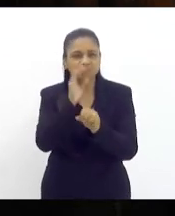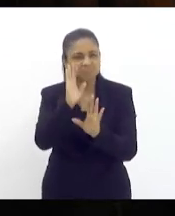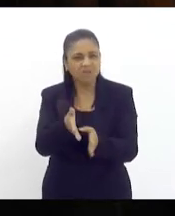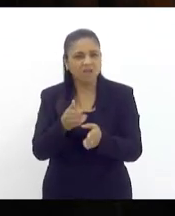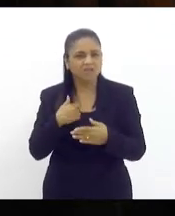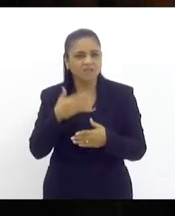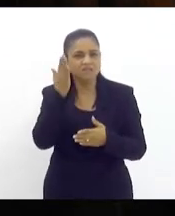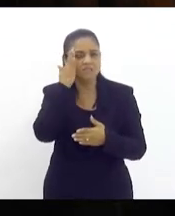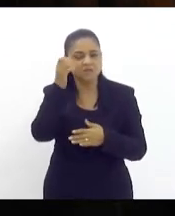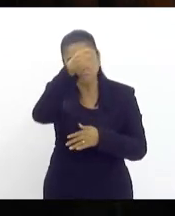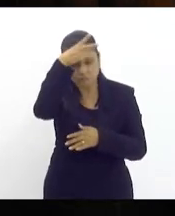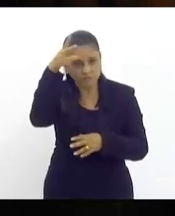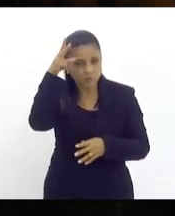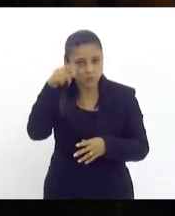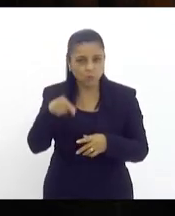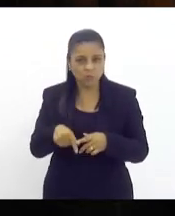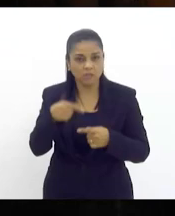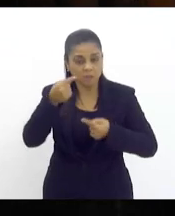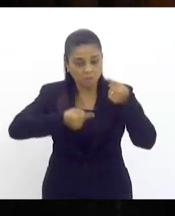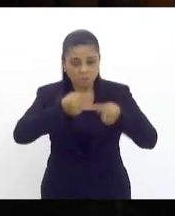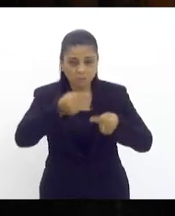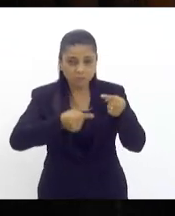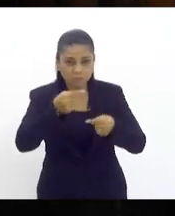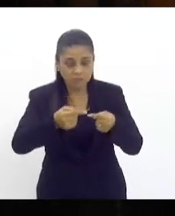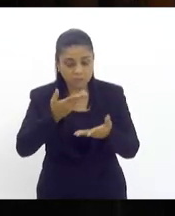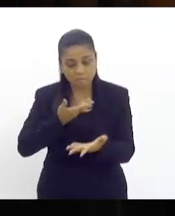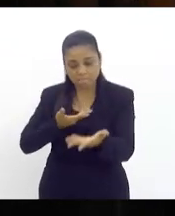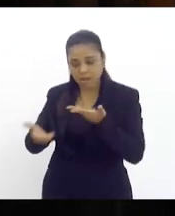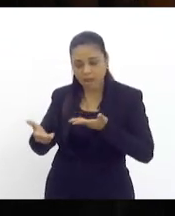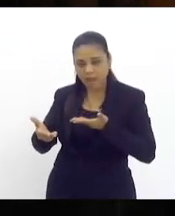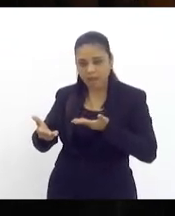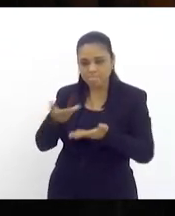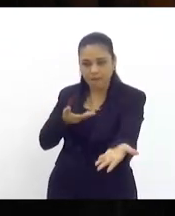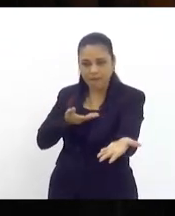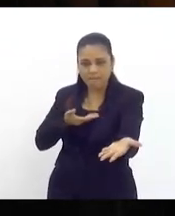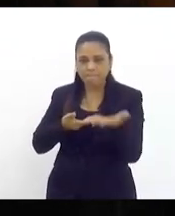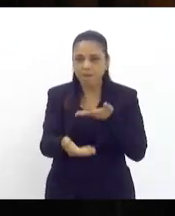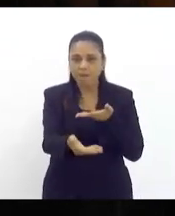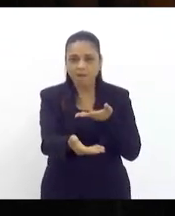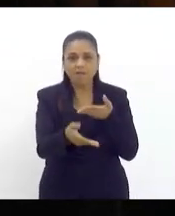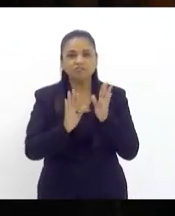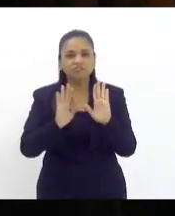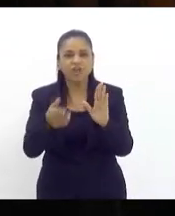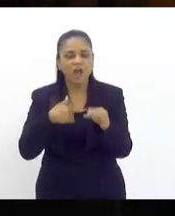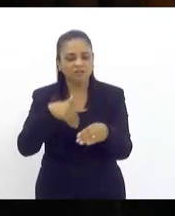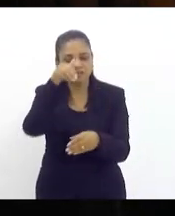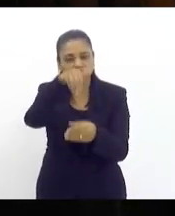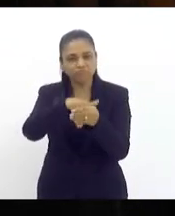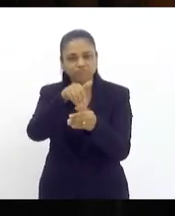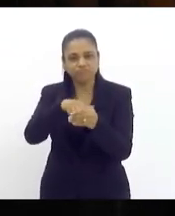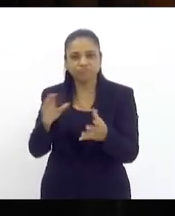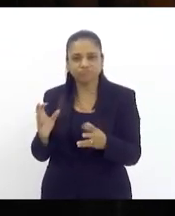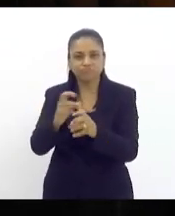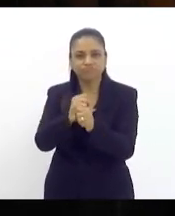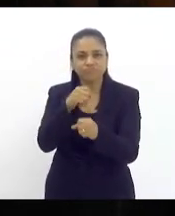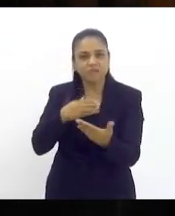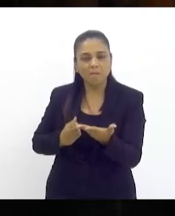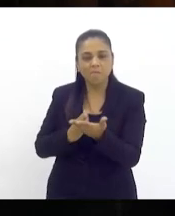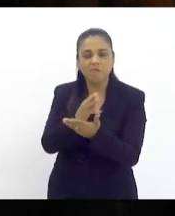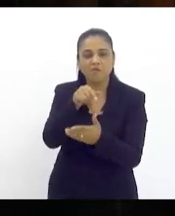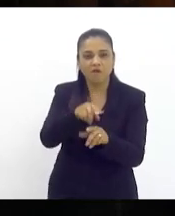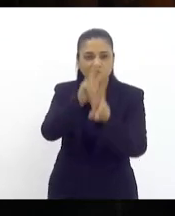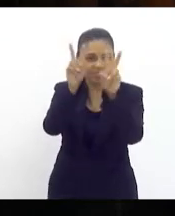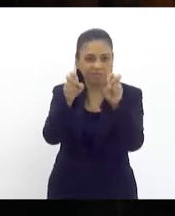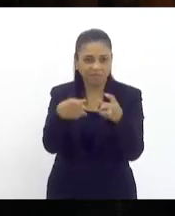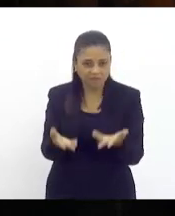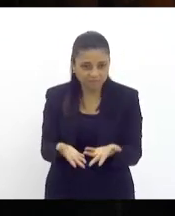a Prefeitura do Rio de Janeiro através da política do Toma Lá Dá Cá já tem a maioria suficiente para provar a matéria